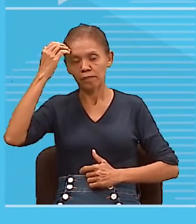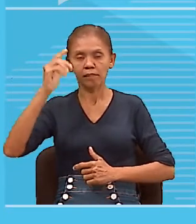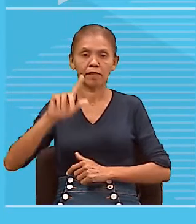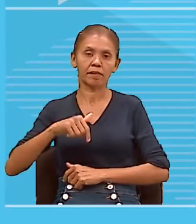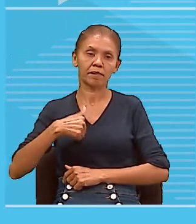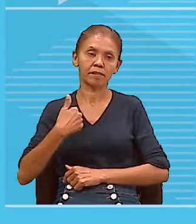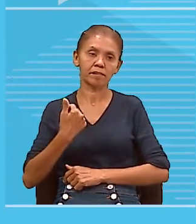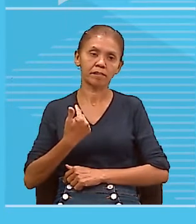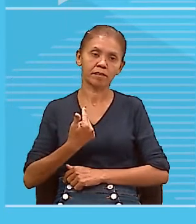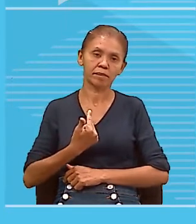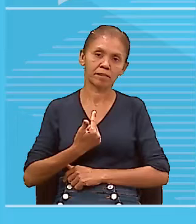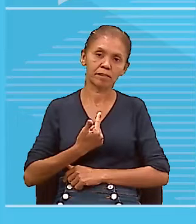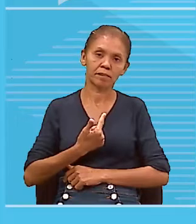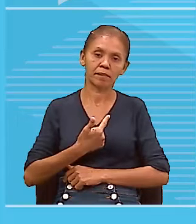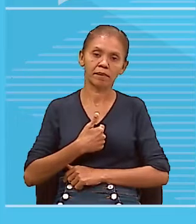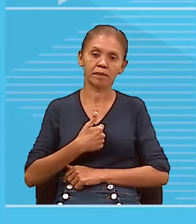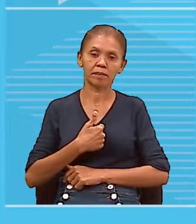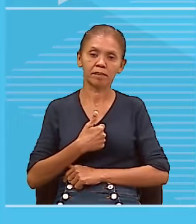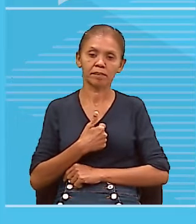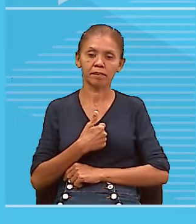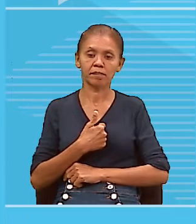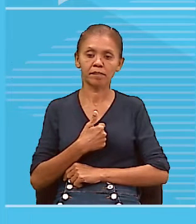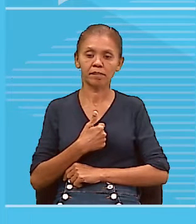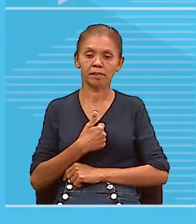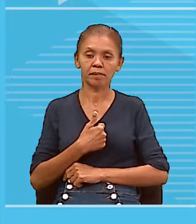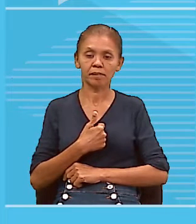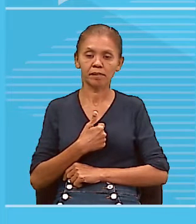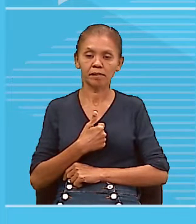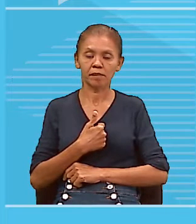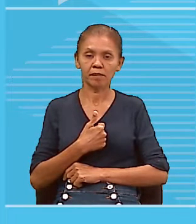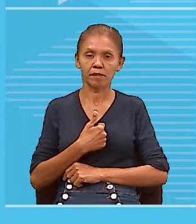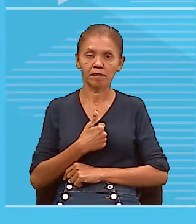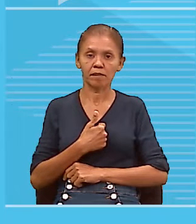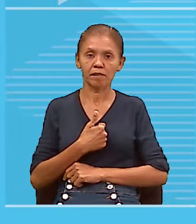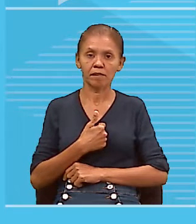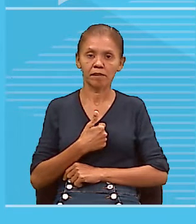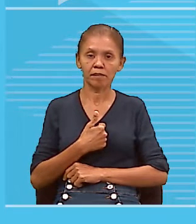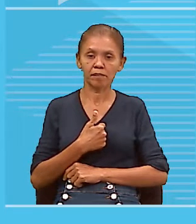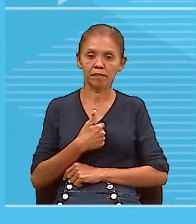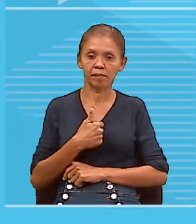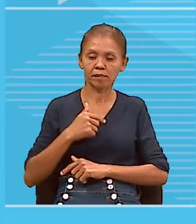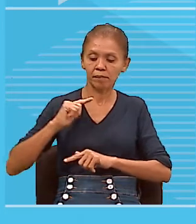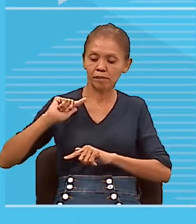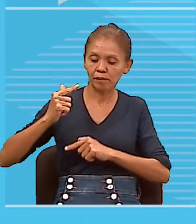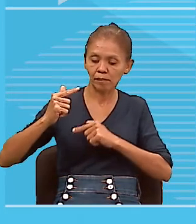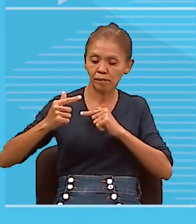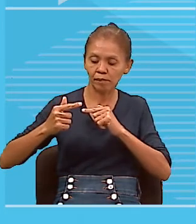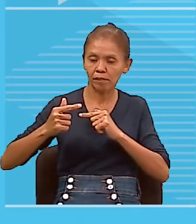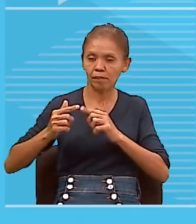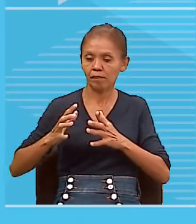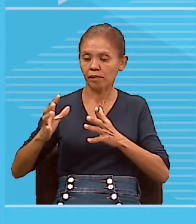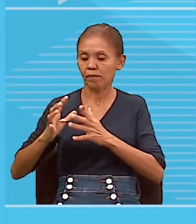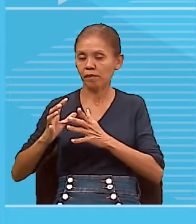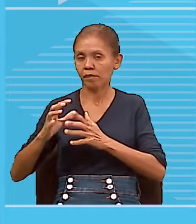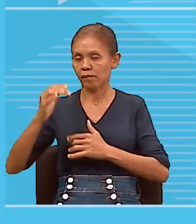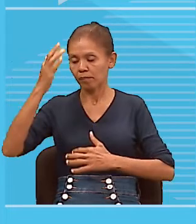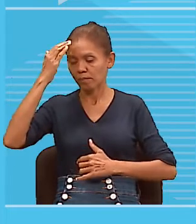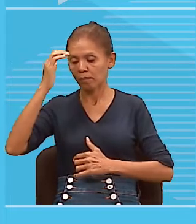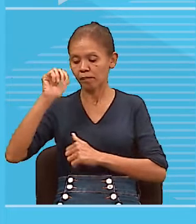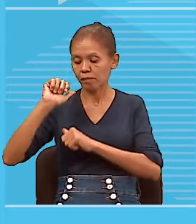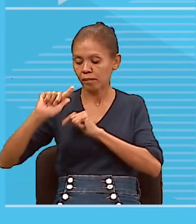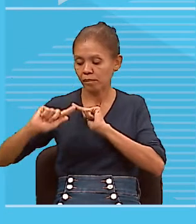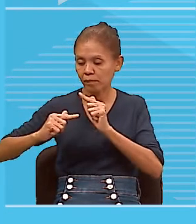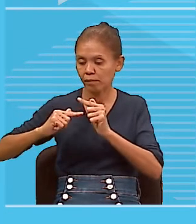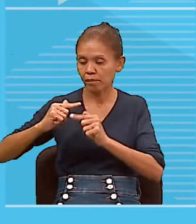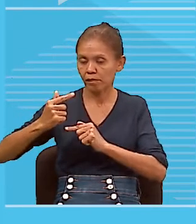nós não é que nós evoluímos diretamente dos Macacos mas que